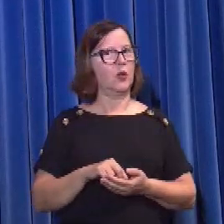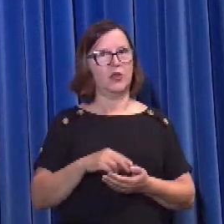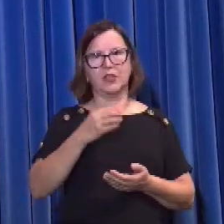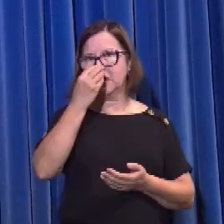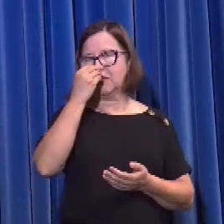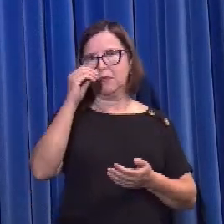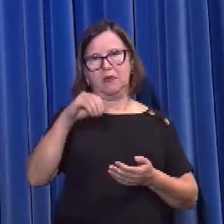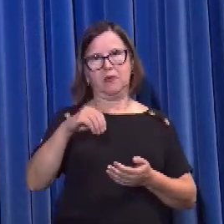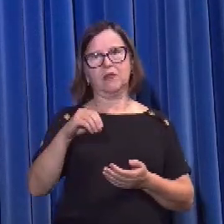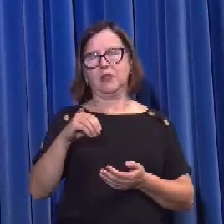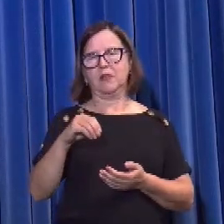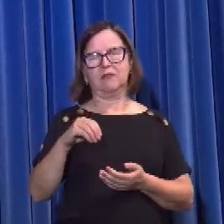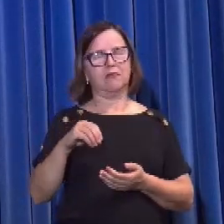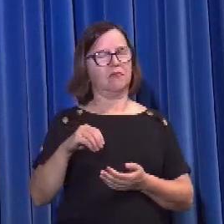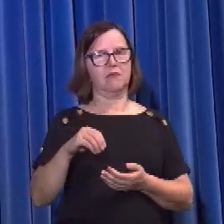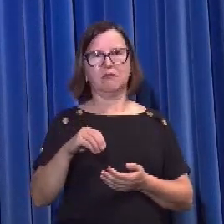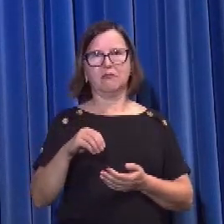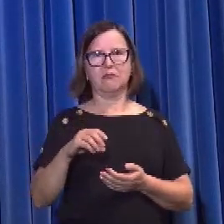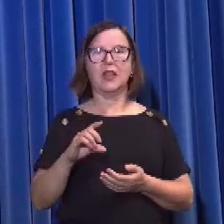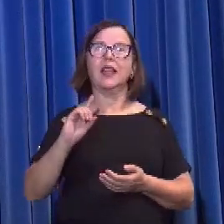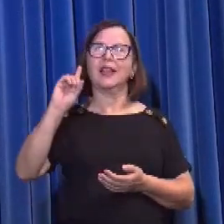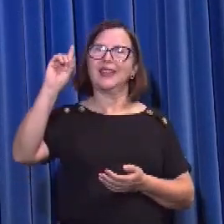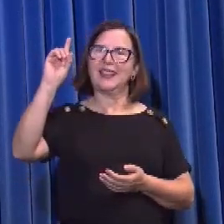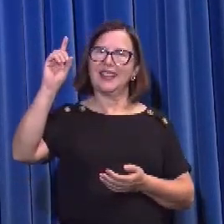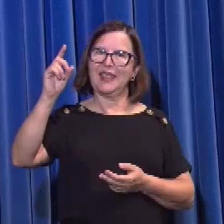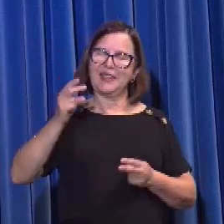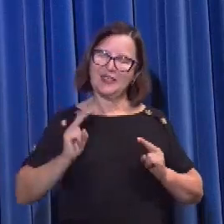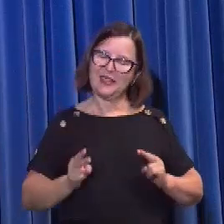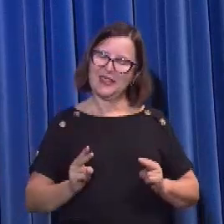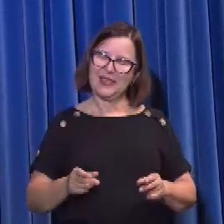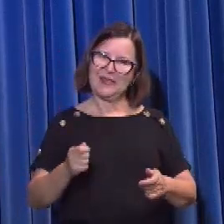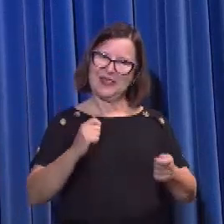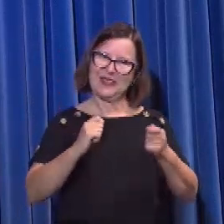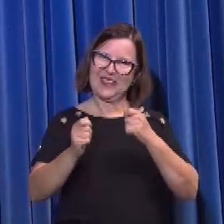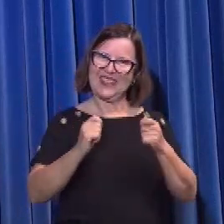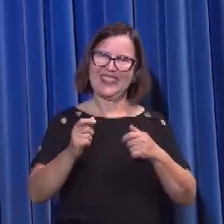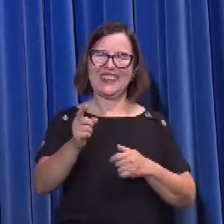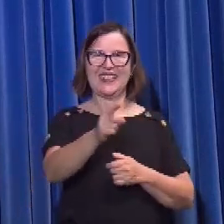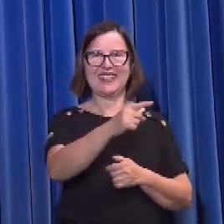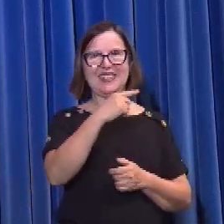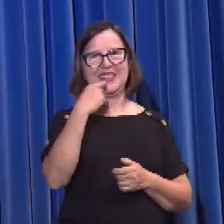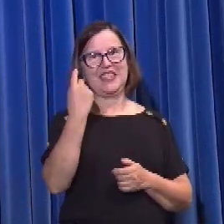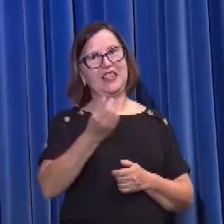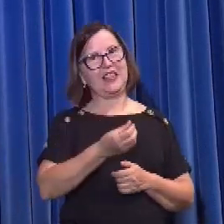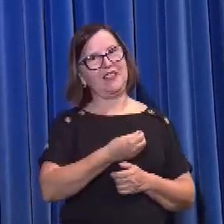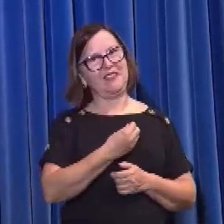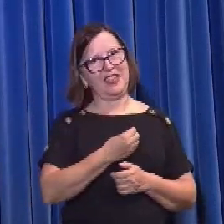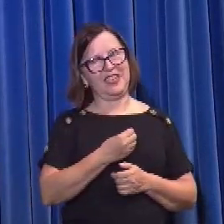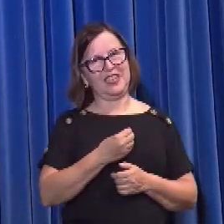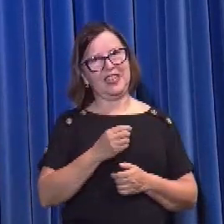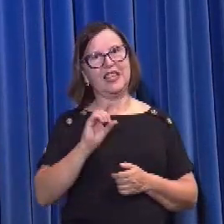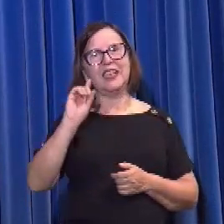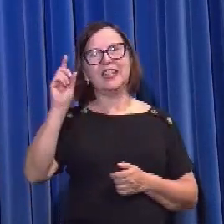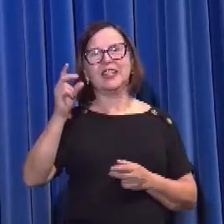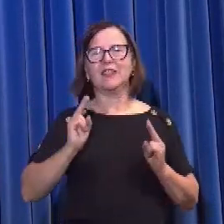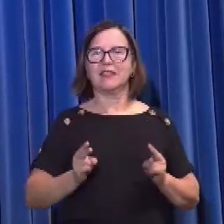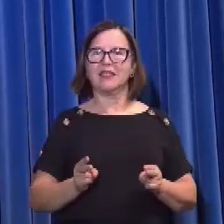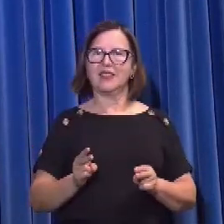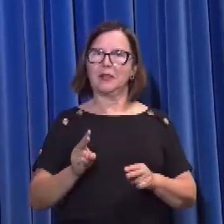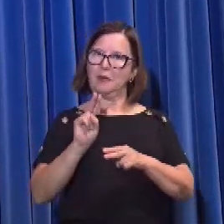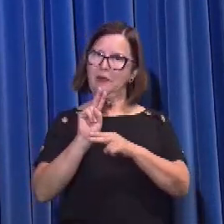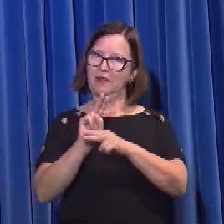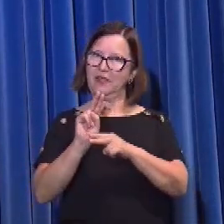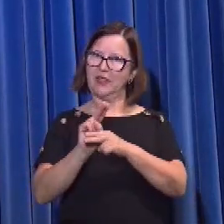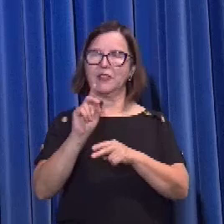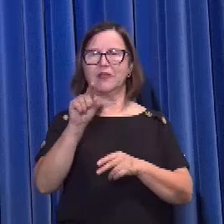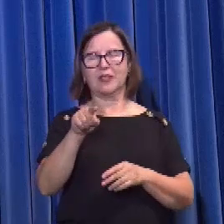abandonados. Deus continua no controle da nossa vida. Ele continua cuidando de você, apesar das